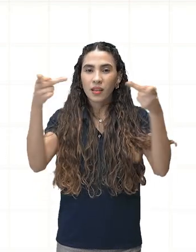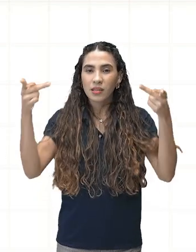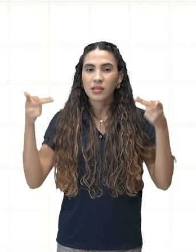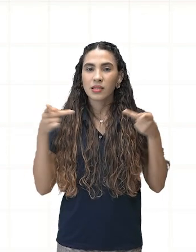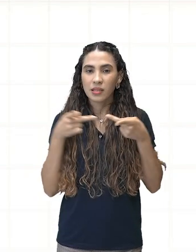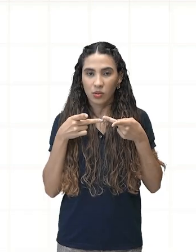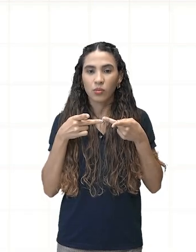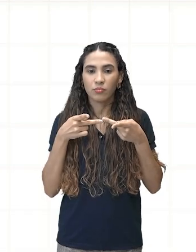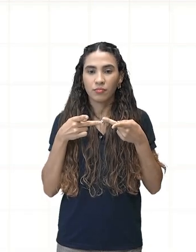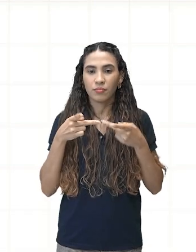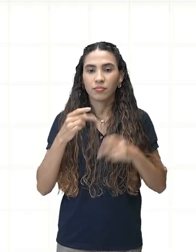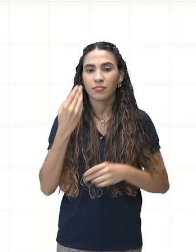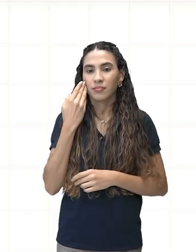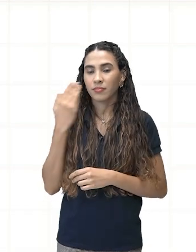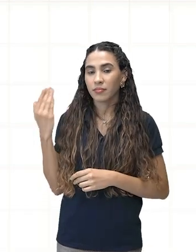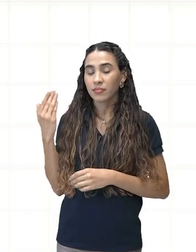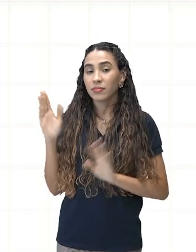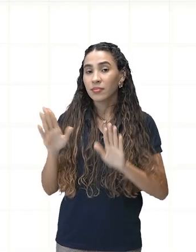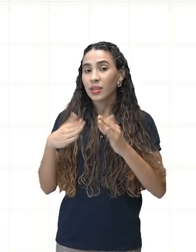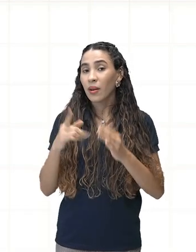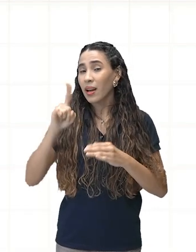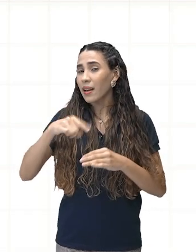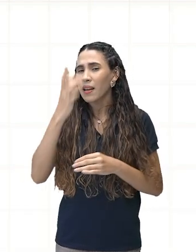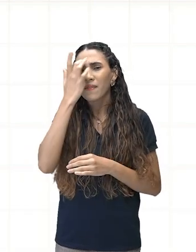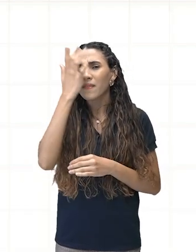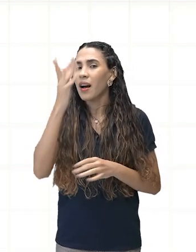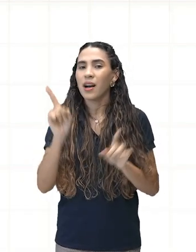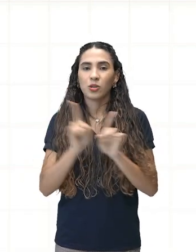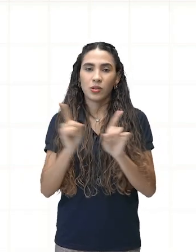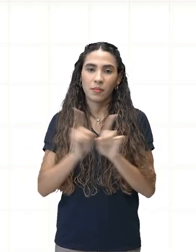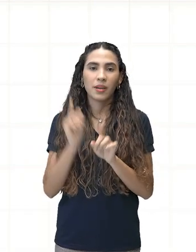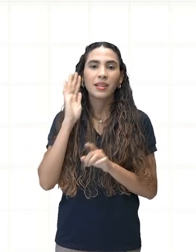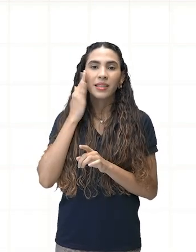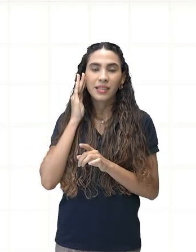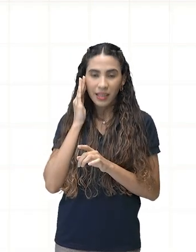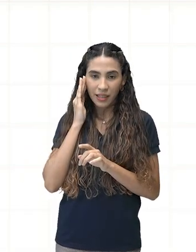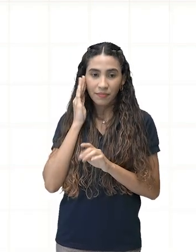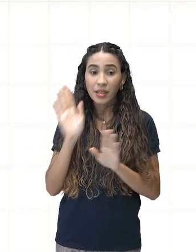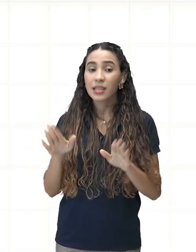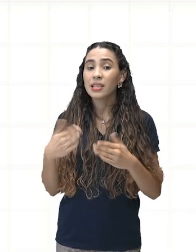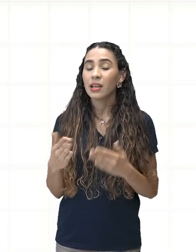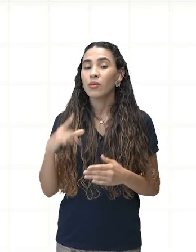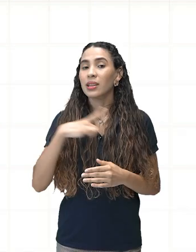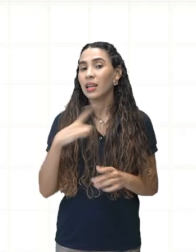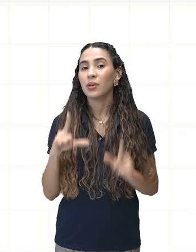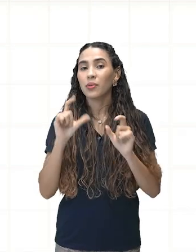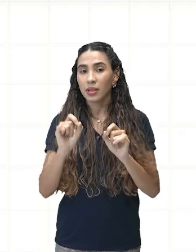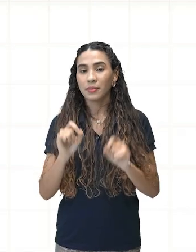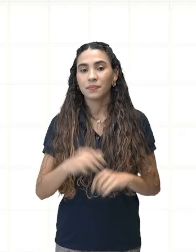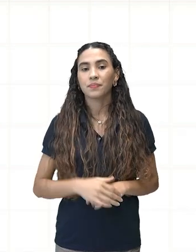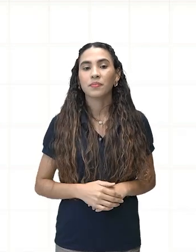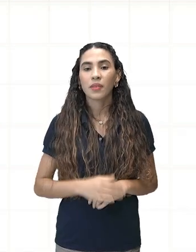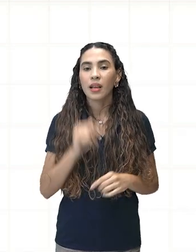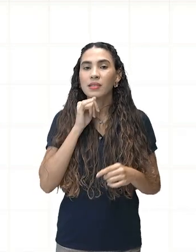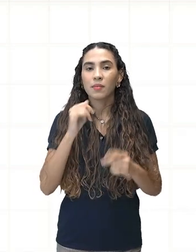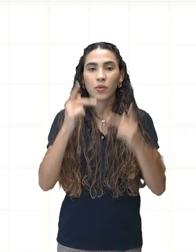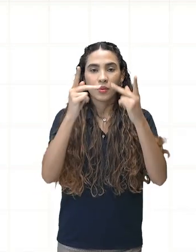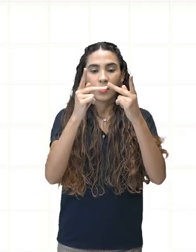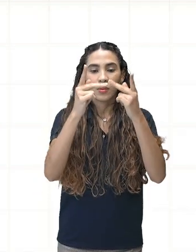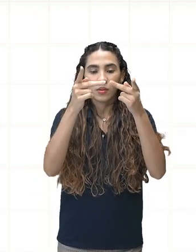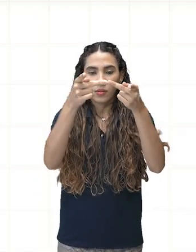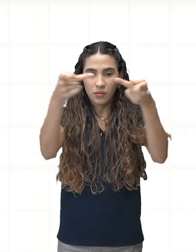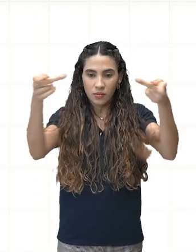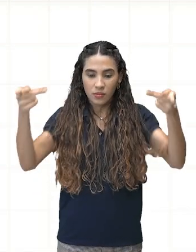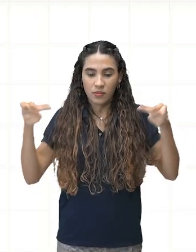setores ou de pizza. Esse é muito facinho da gente entender. Basicamente, a gente tem um círculo que lembra